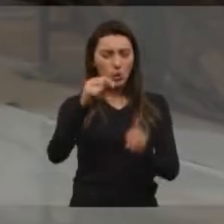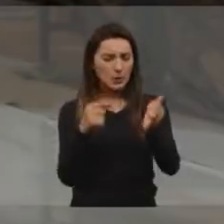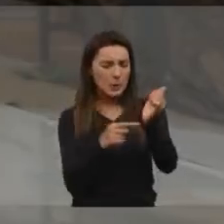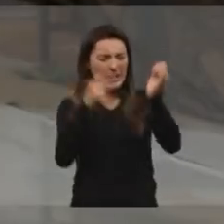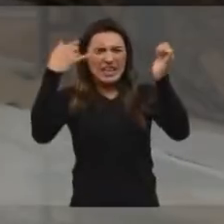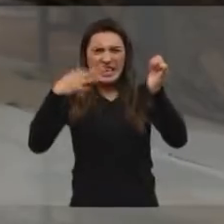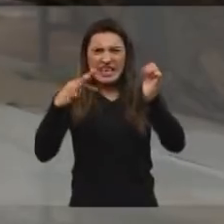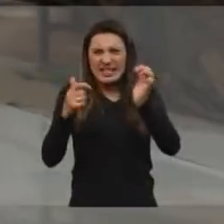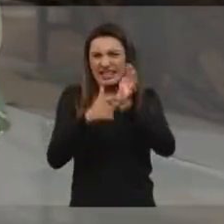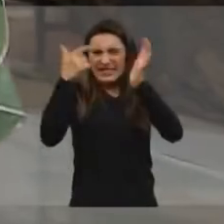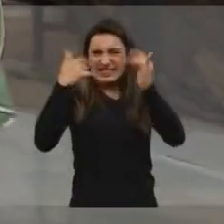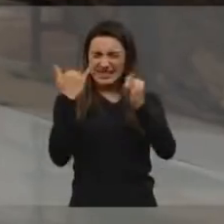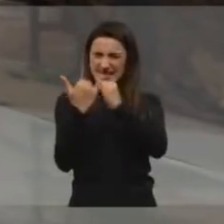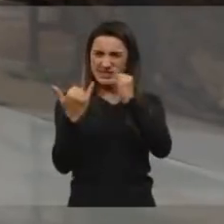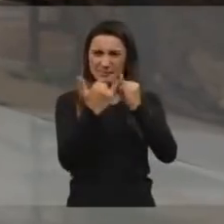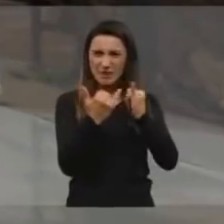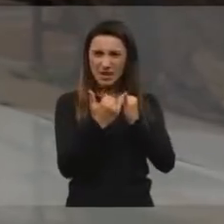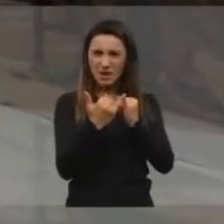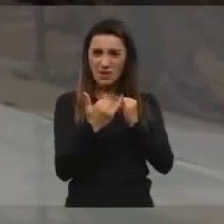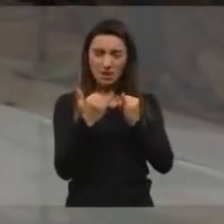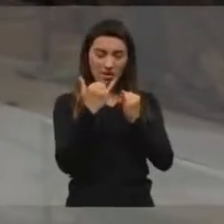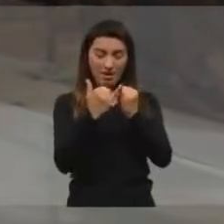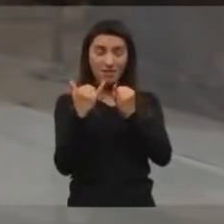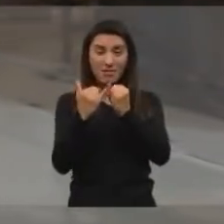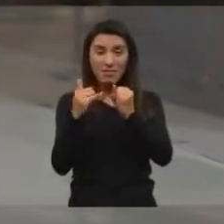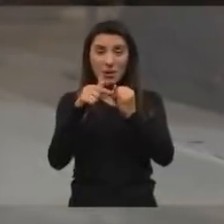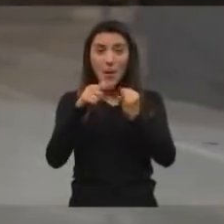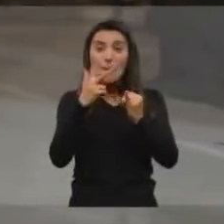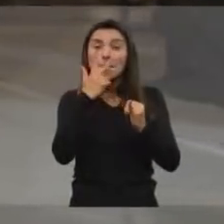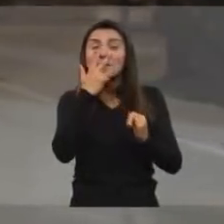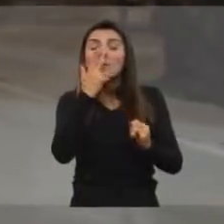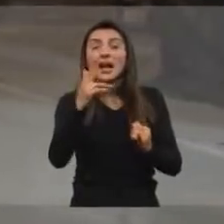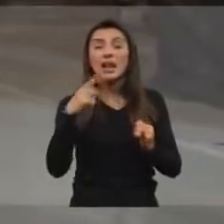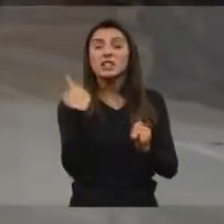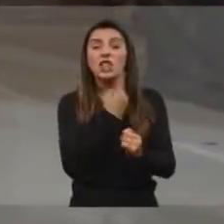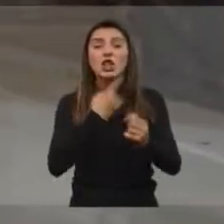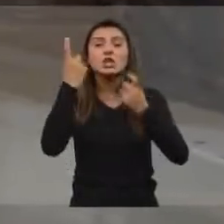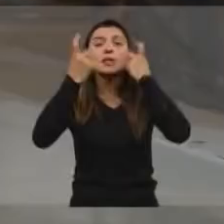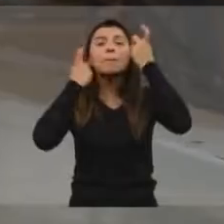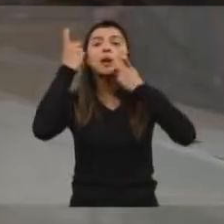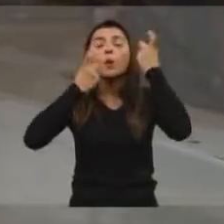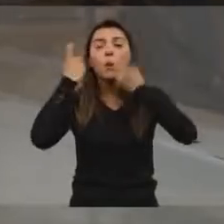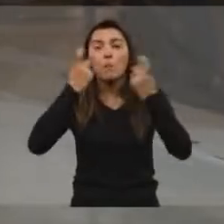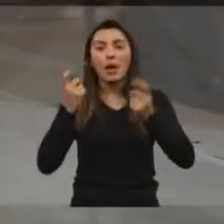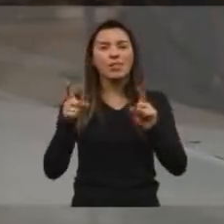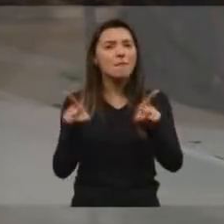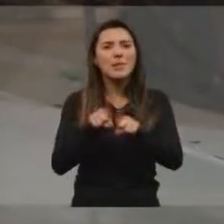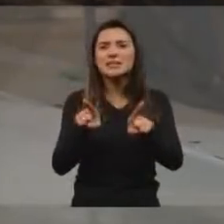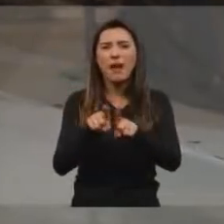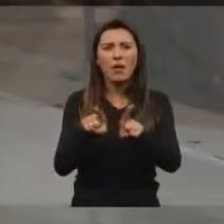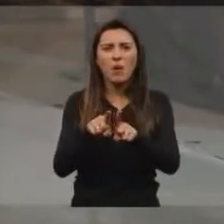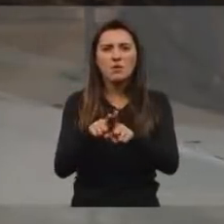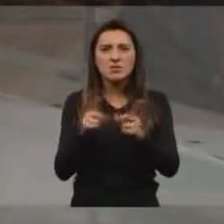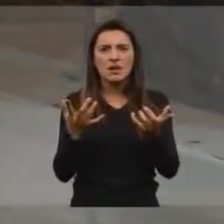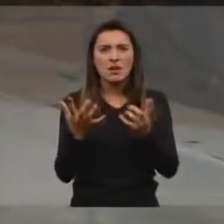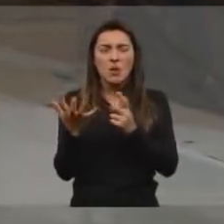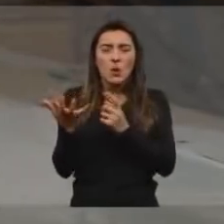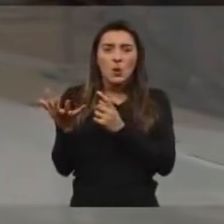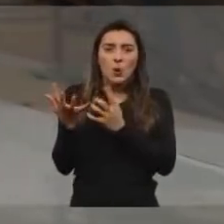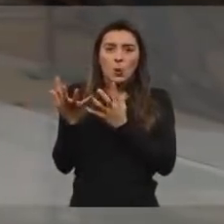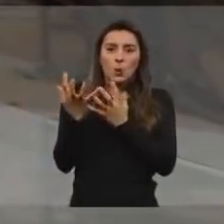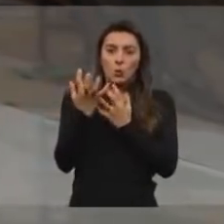não é só eu digo assim não é só sair do coronavírus não é só não ser contaminado